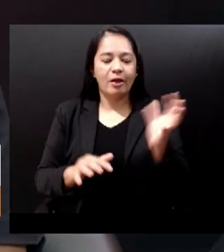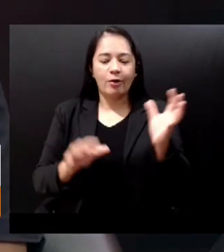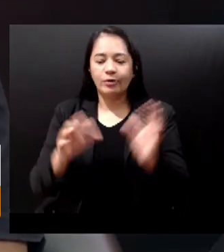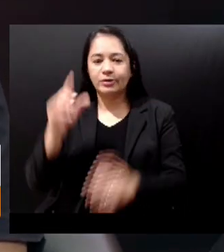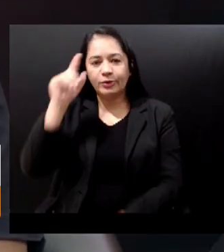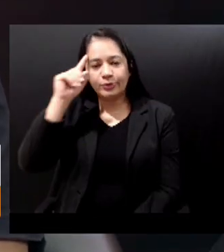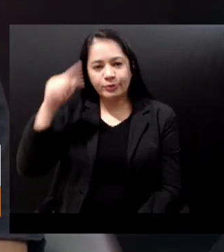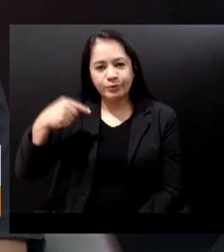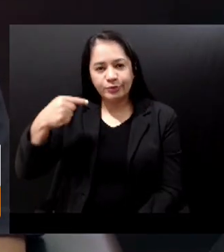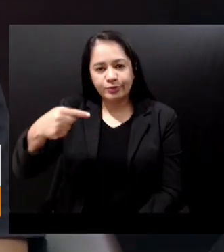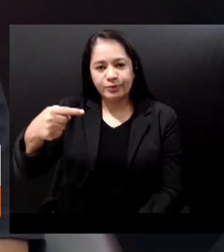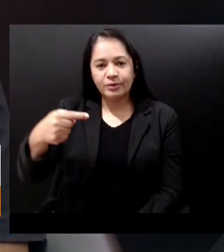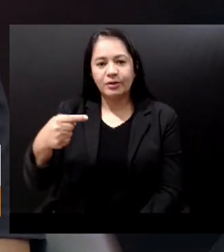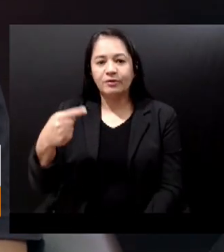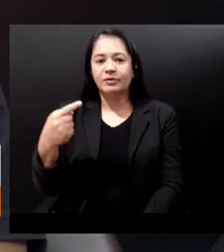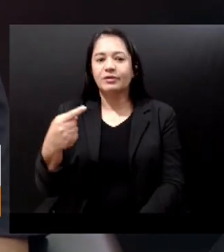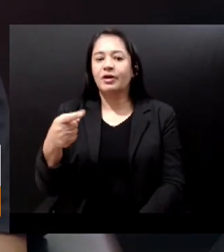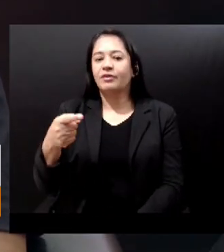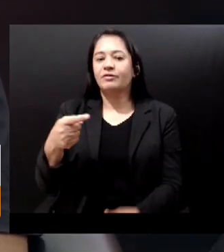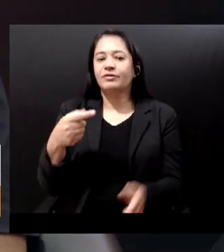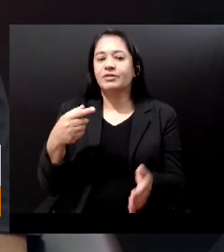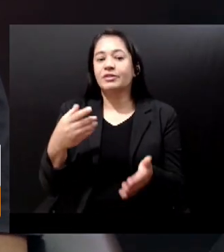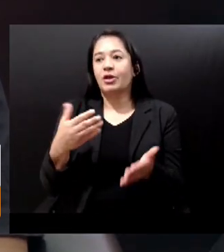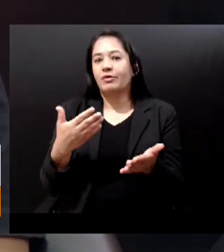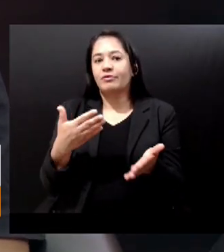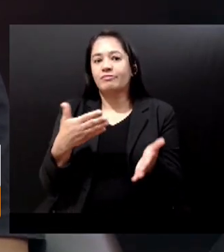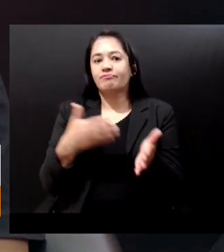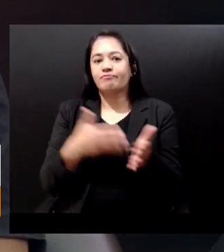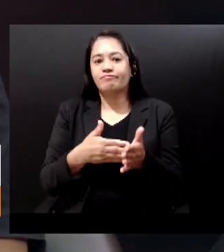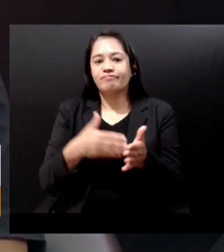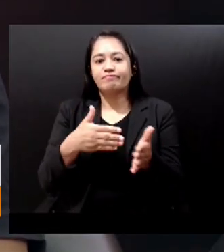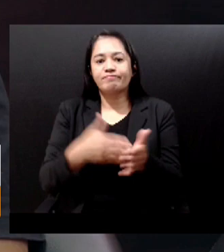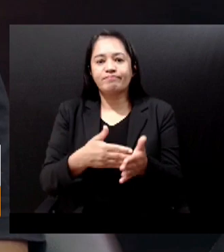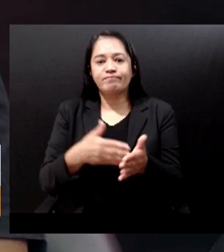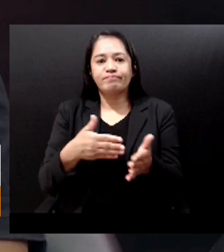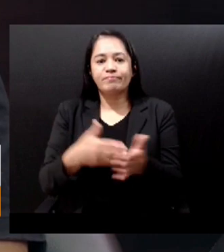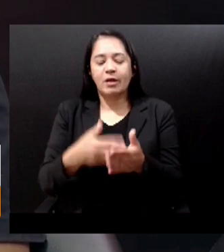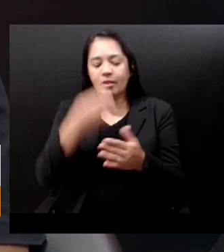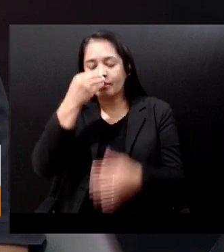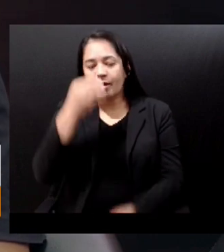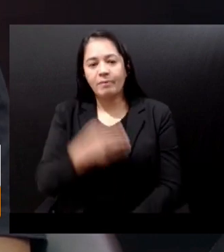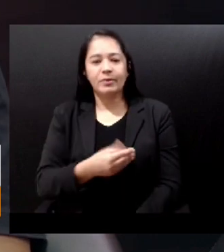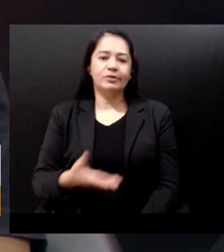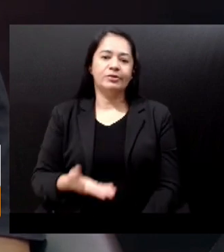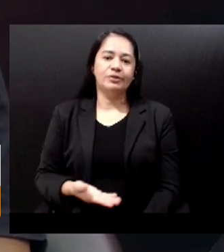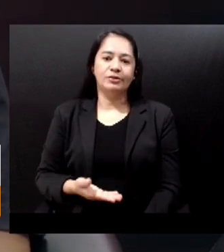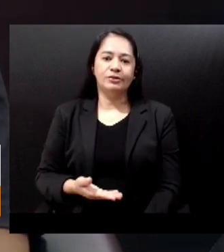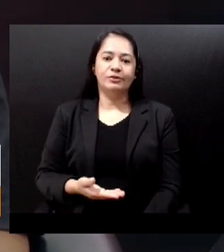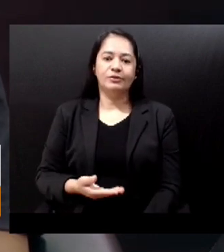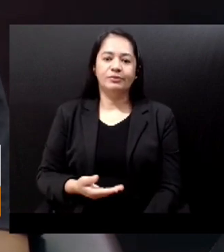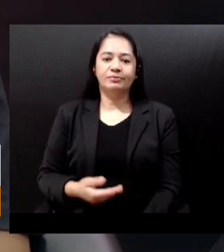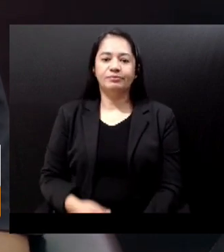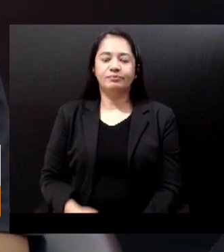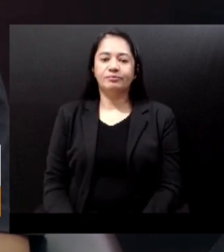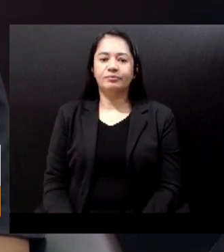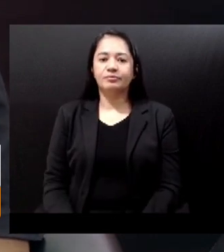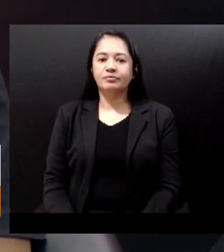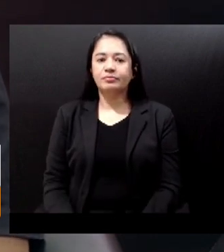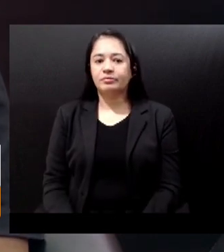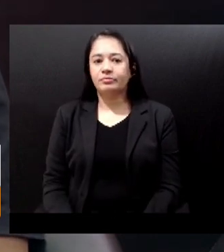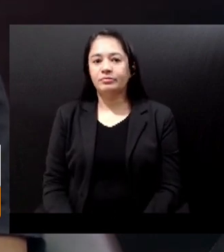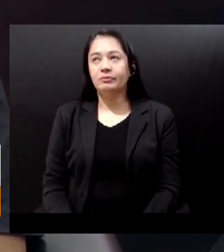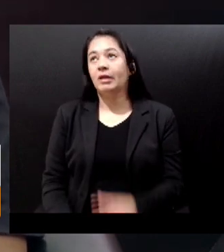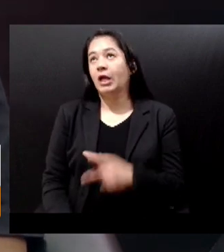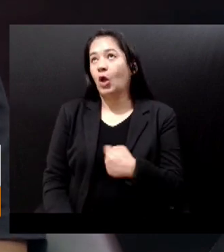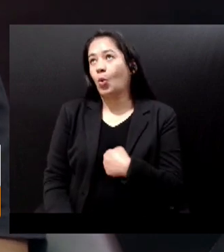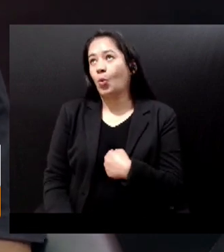colocando para você mesmo como verdades que vão te fazer, desistir naquele exercício do dia. Uhum. Então, Hoje eu esqueci o